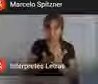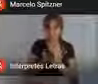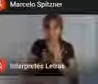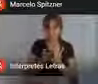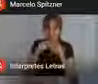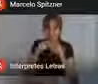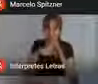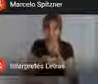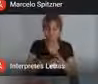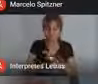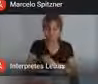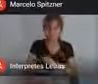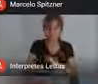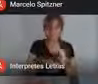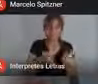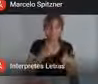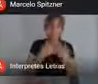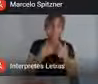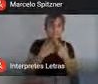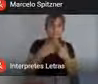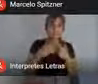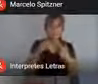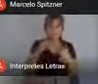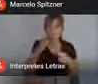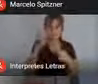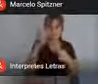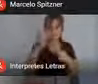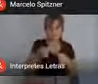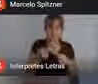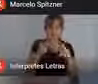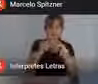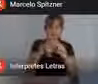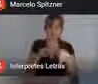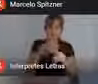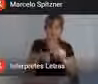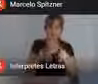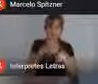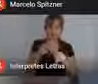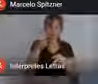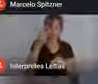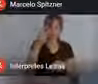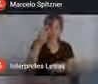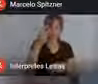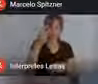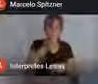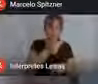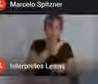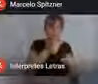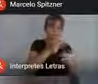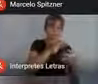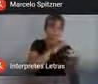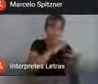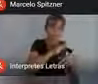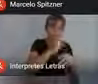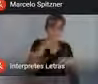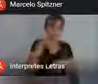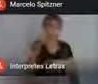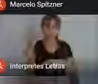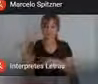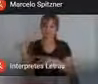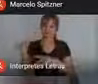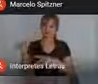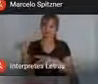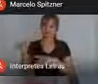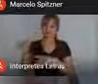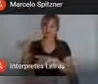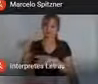vai às aldeias, você vai aos quilombos, você vai às comunidades, você vai à zona rural, você vai à zona urbana, você vê